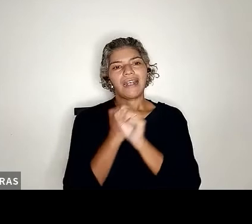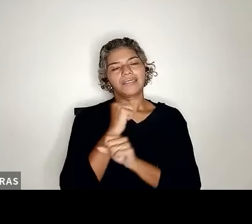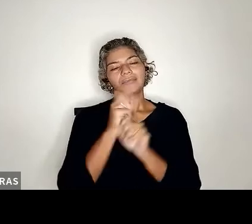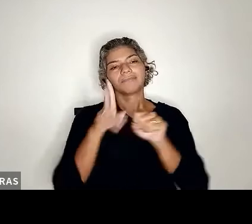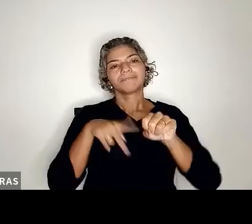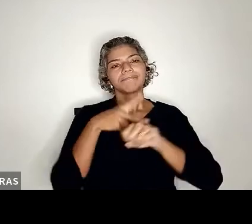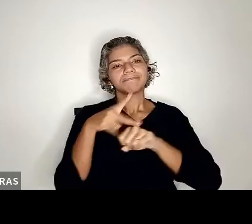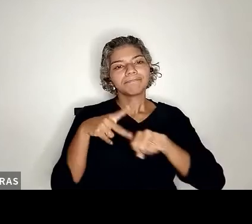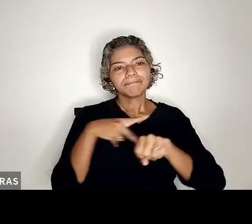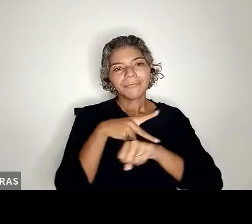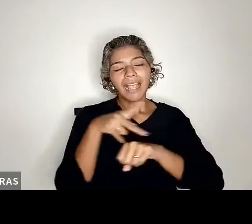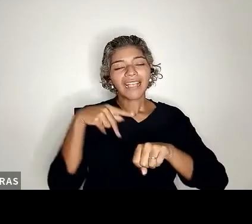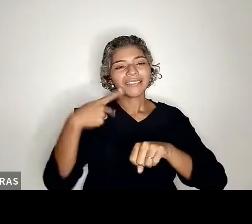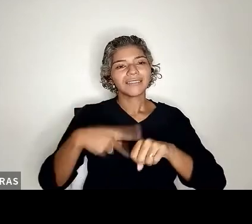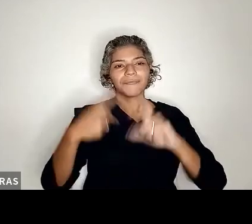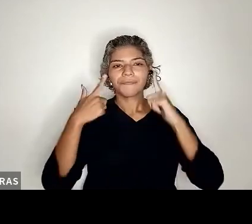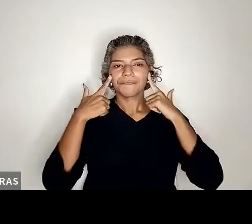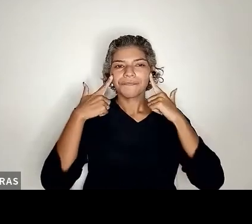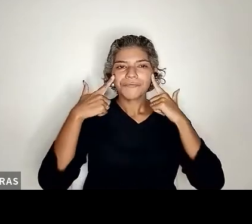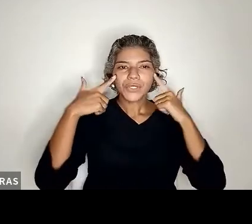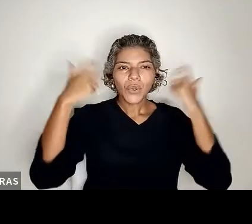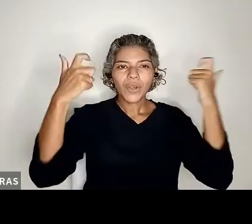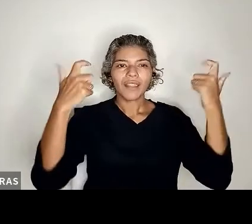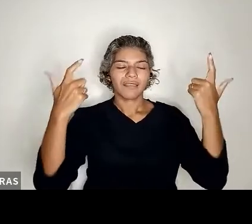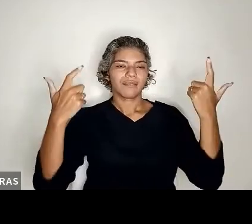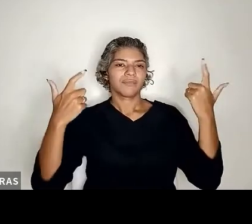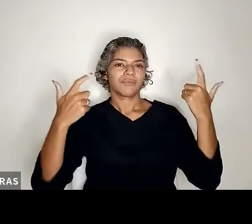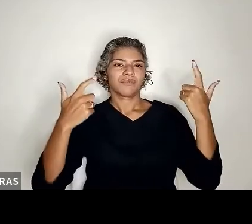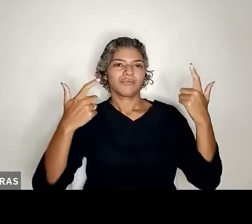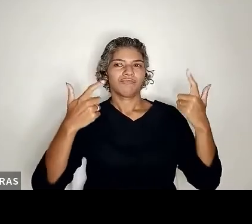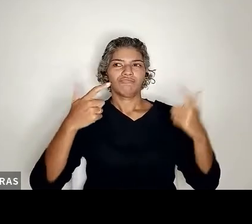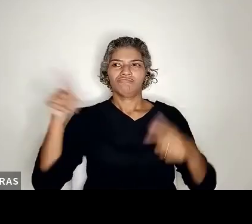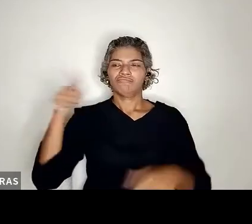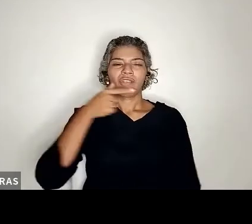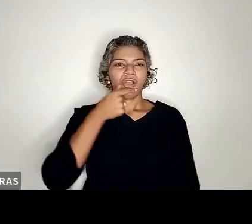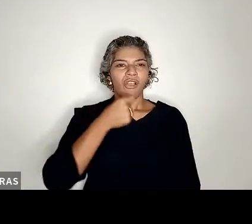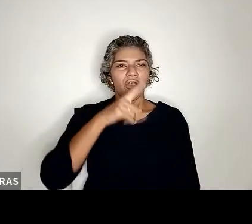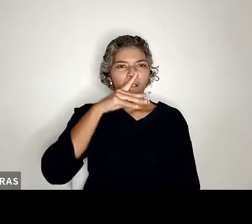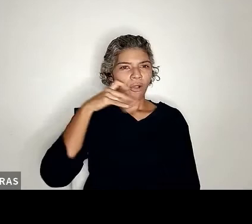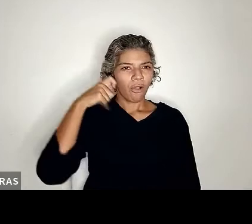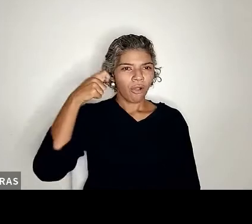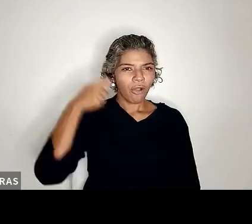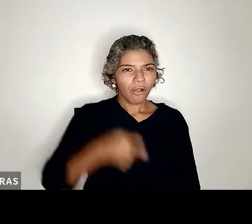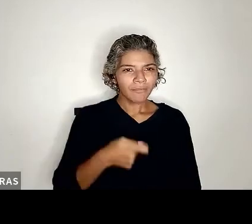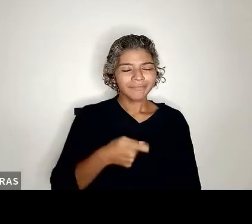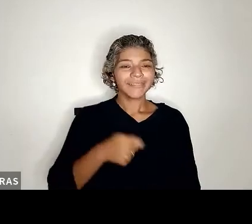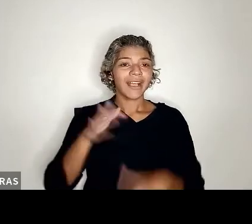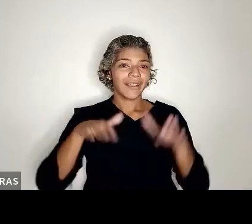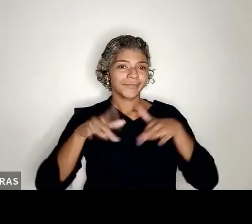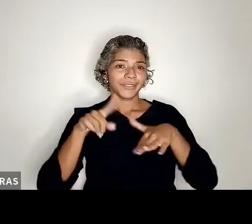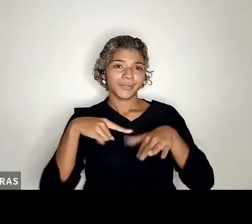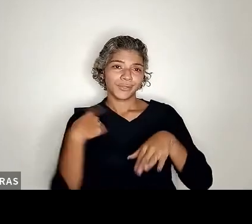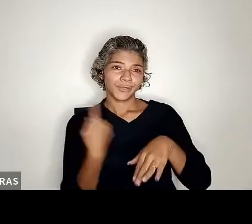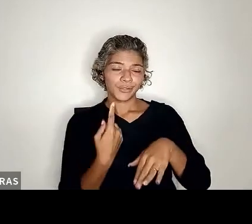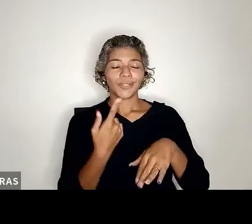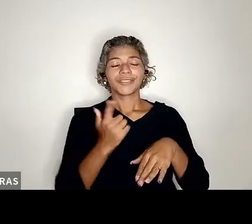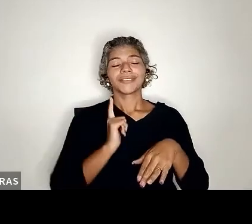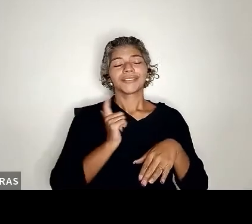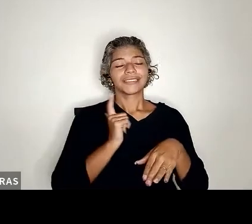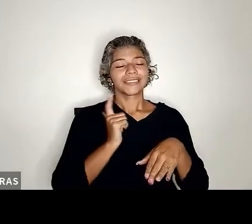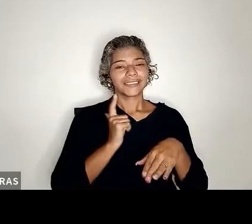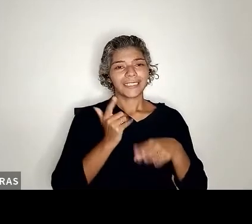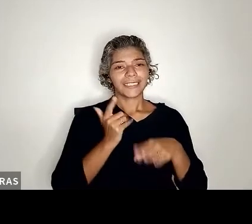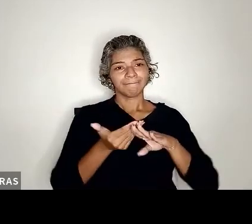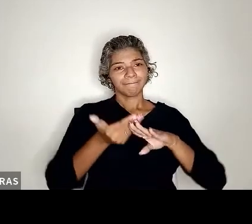sexista, escravocrata. Muitas vezes estamos colocadas em lados opostos de trincheiras reais ou imaginárias, culturais